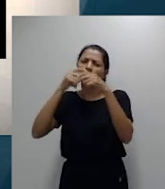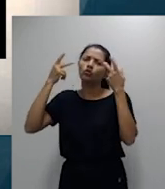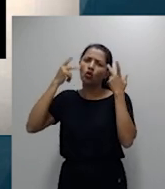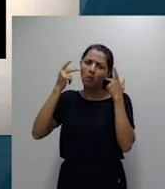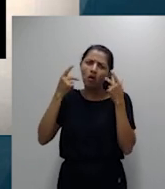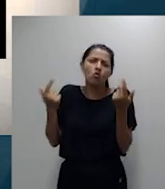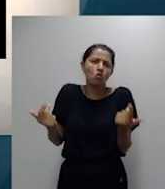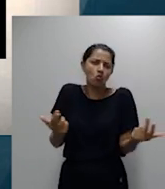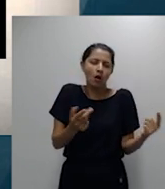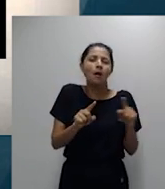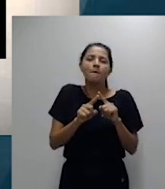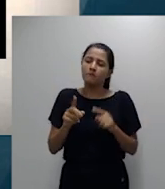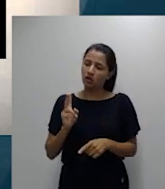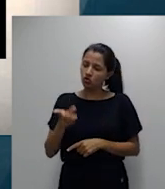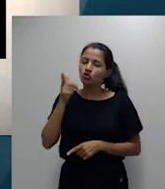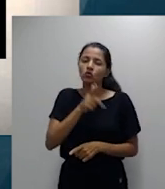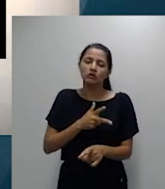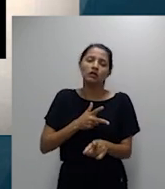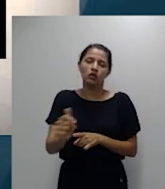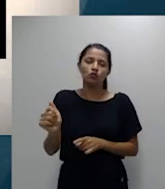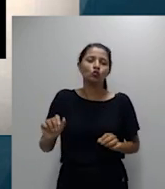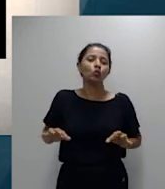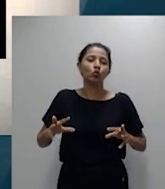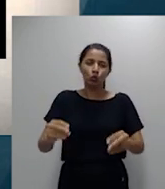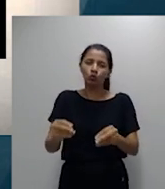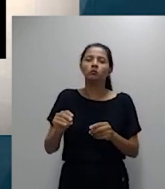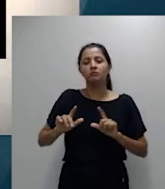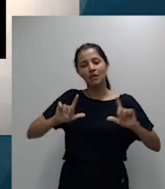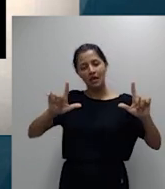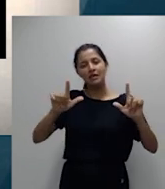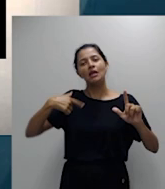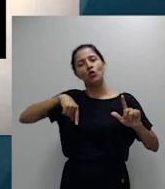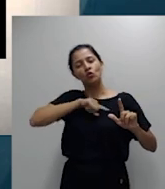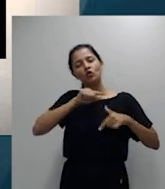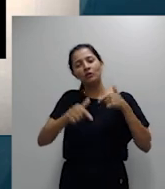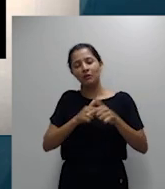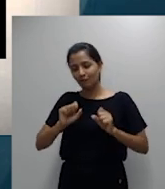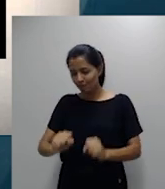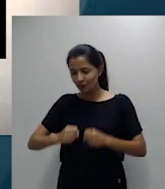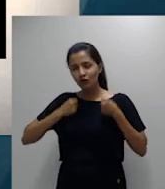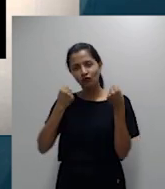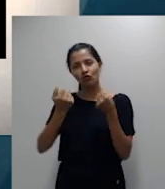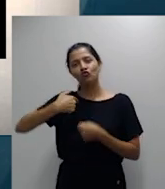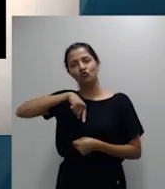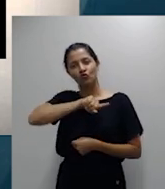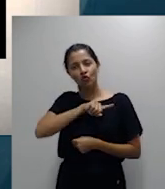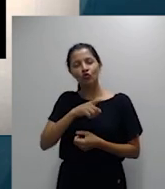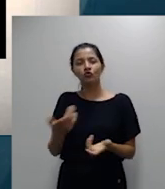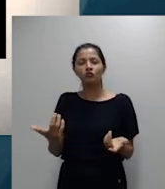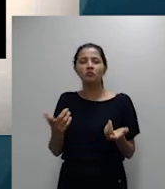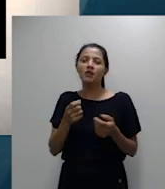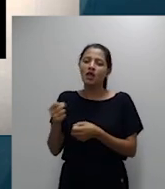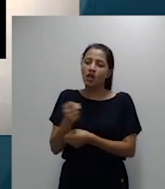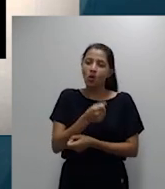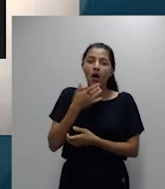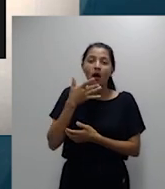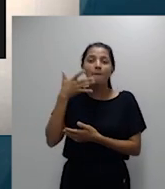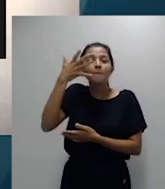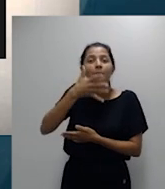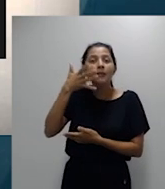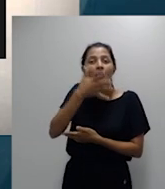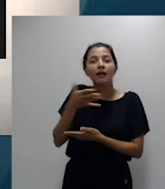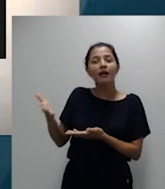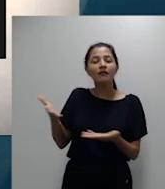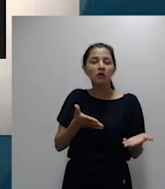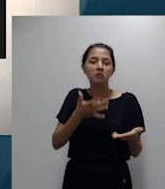e mesmo assim vencermos isso ela entrar no nosso trabalho disposto a compreensão plantio a palavra igreja da